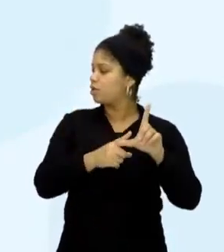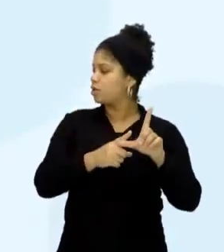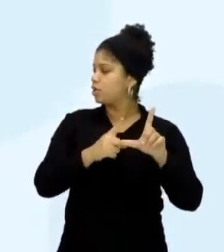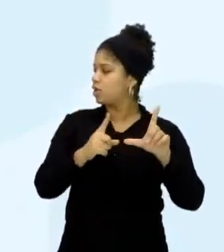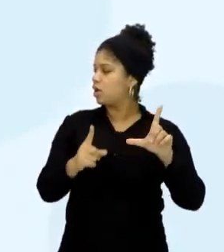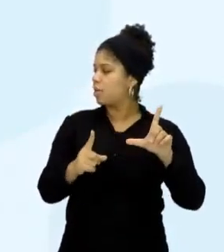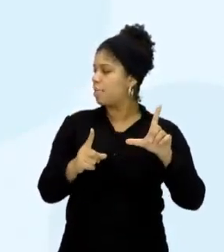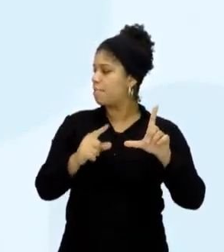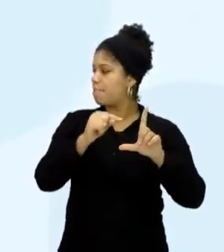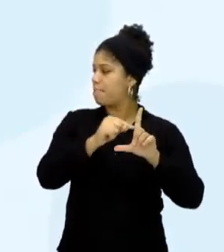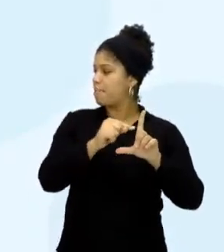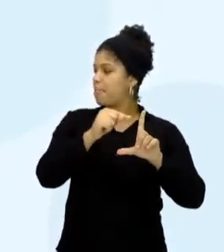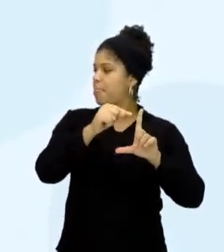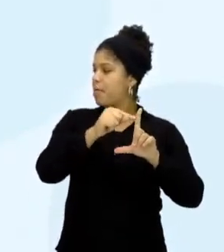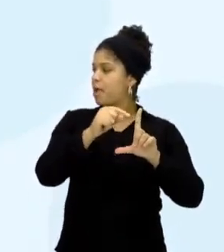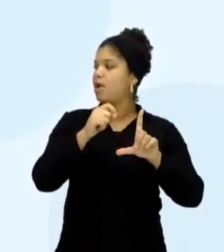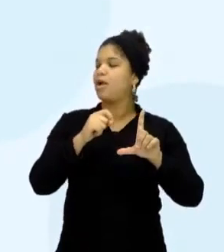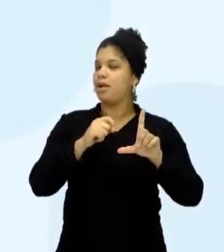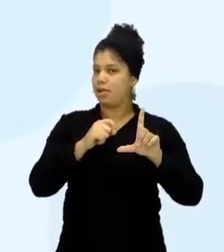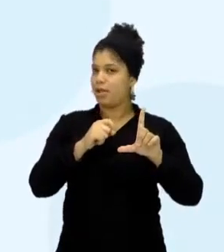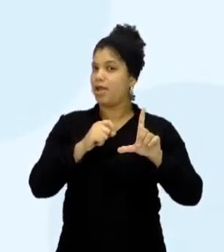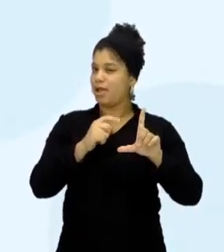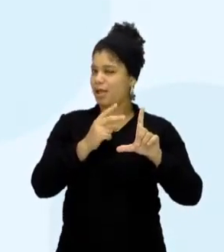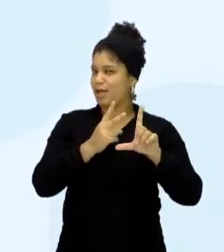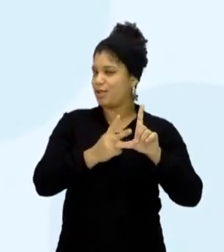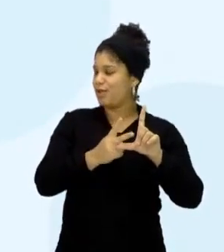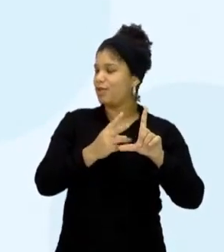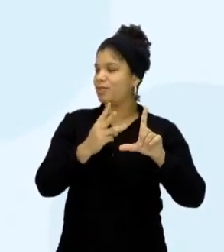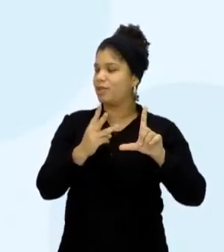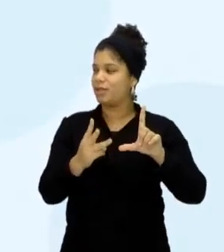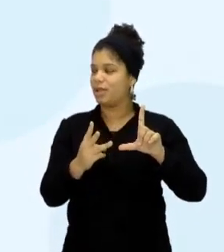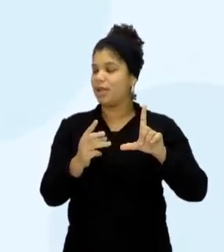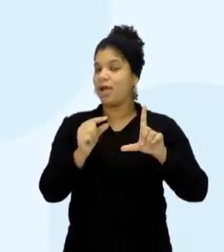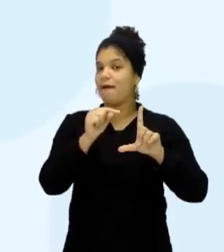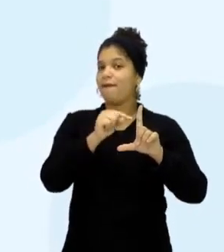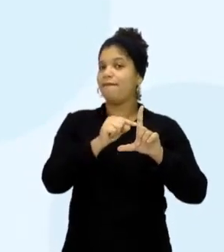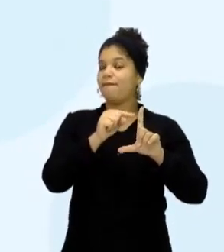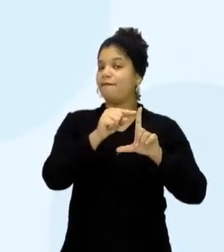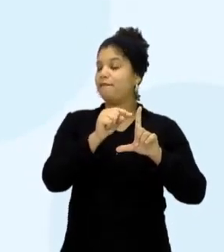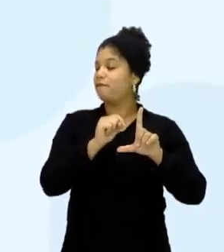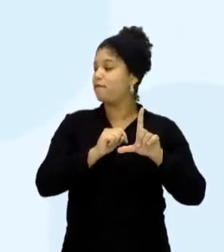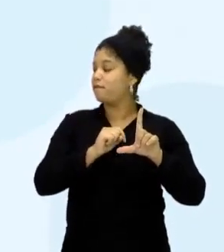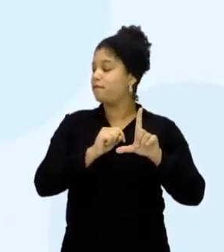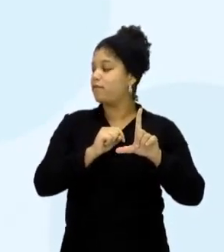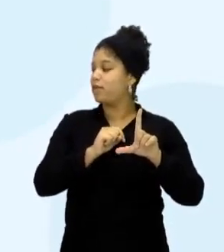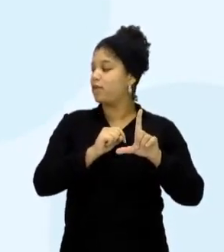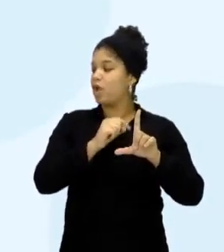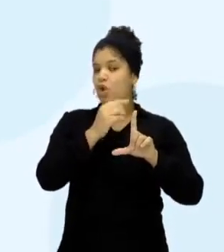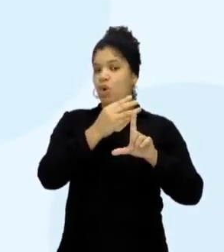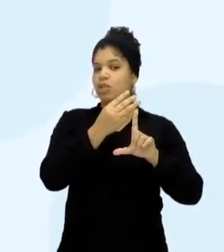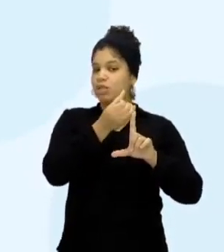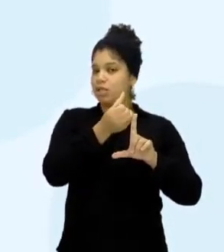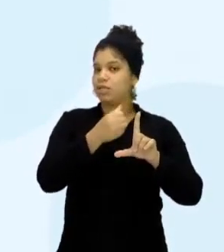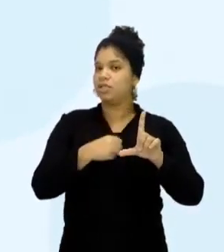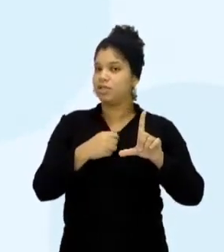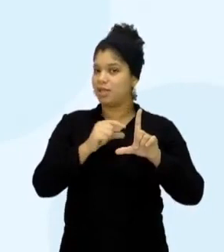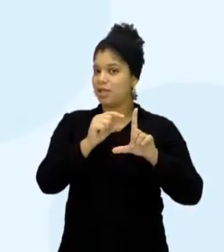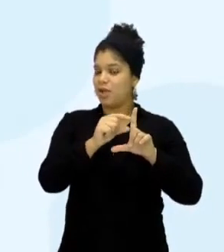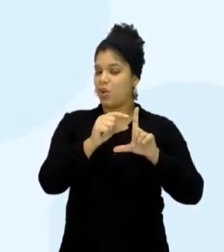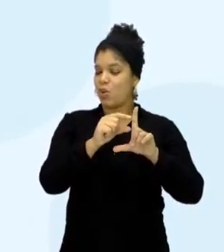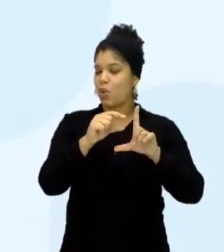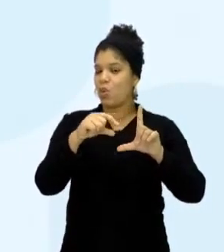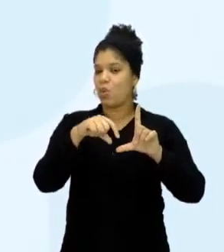nesse ponto aqui, ó, que tem coordenadas 2 e 3, e esse outro ponto aqui que tem coordenadas 4 e 6. É isso